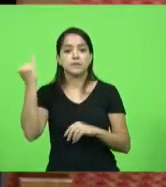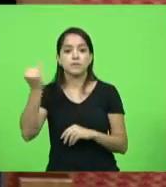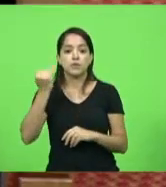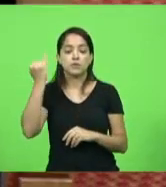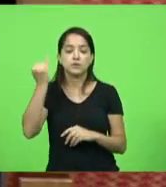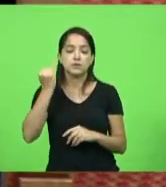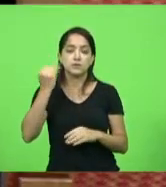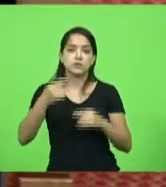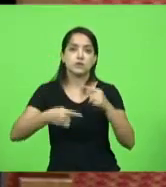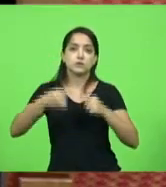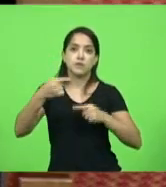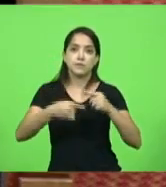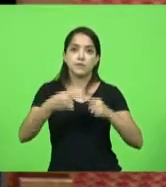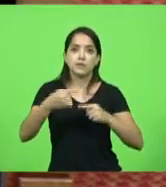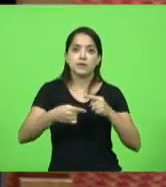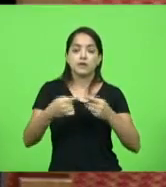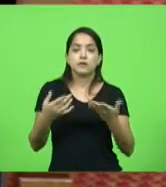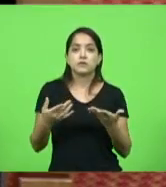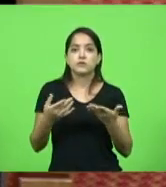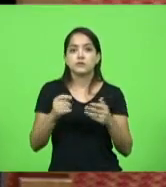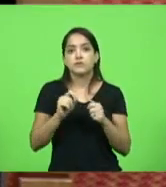debate que não pode ser feito